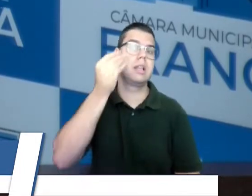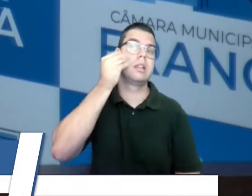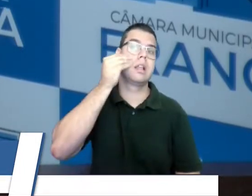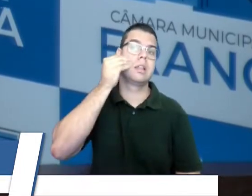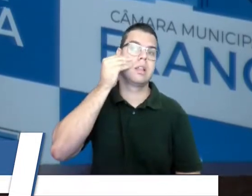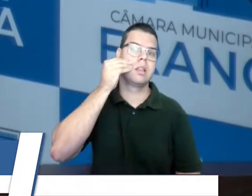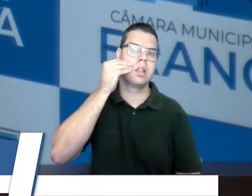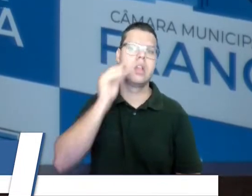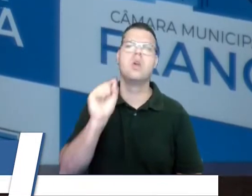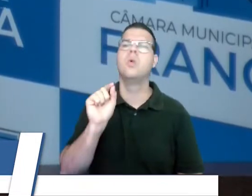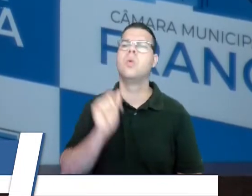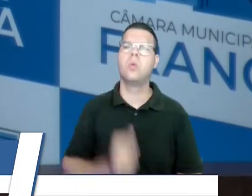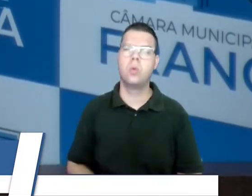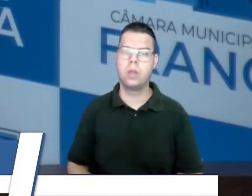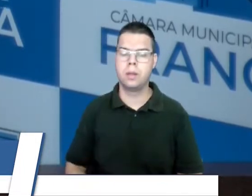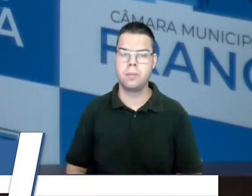de